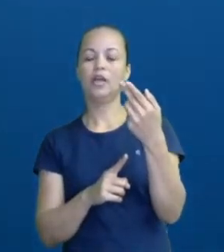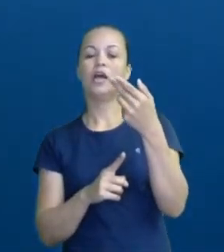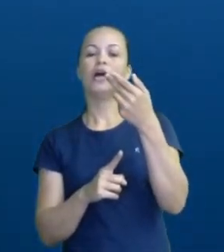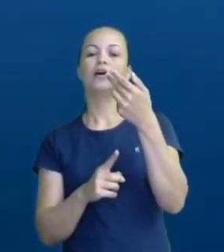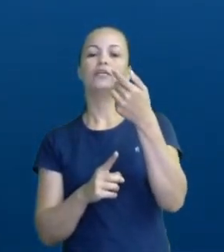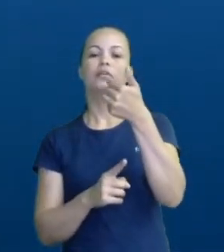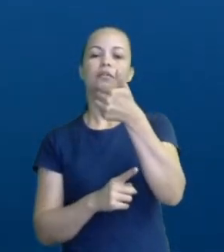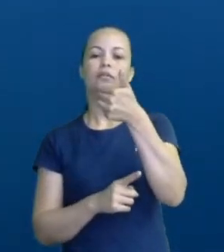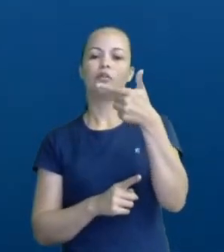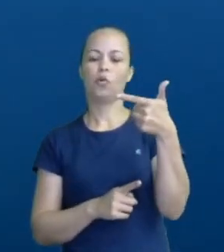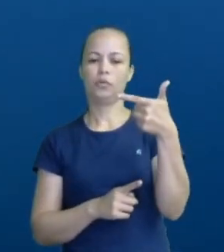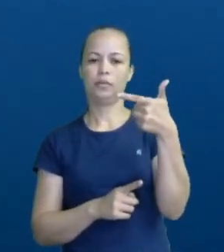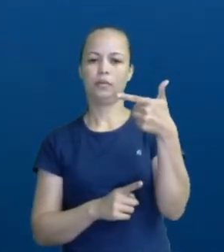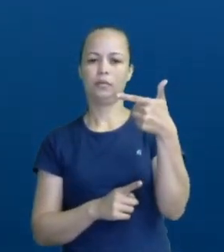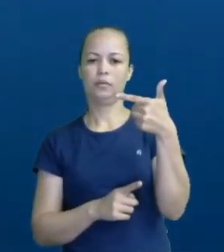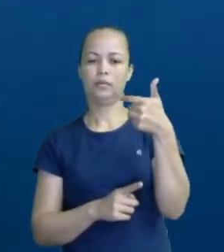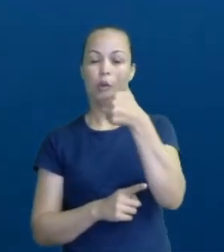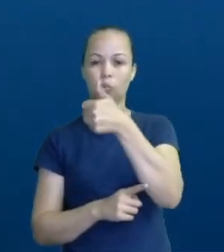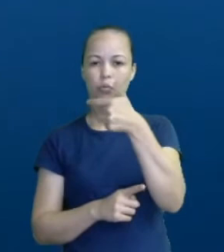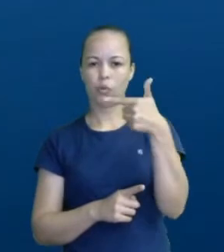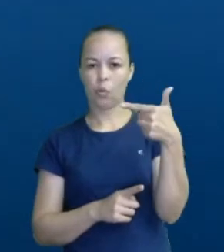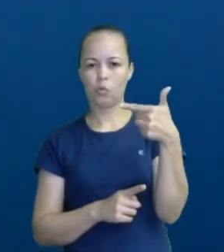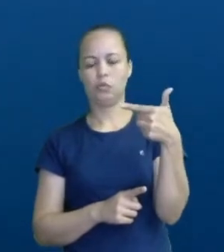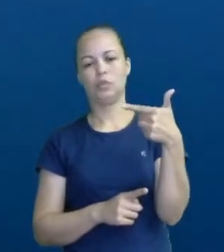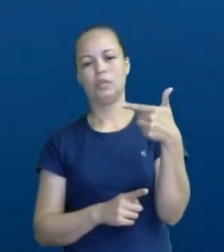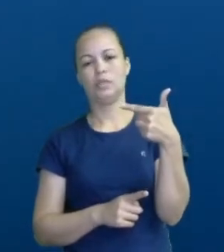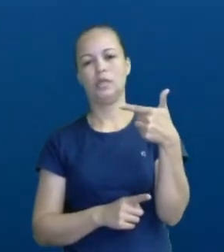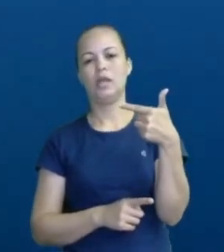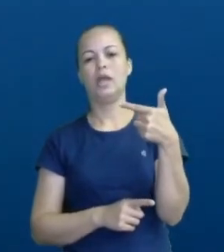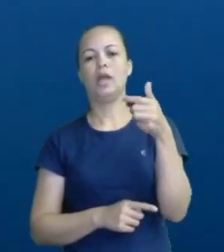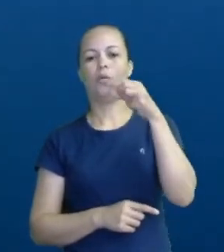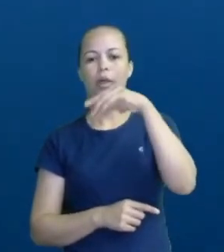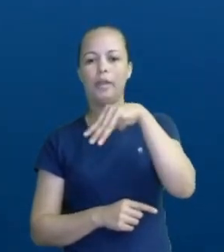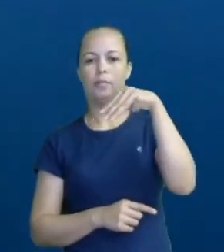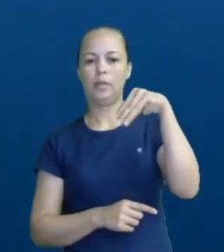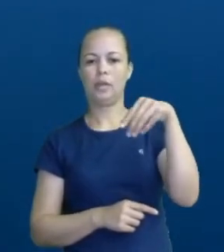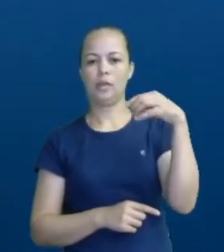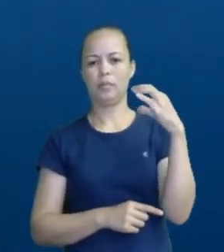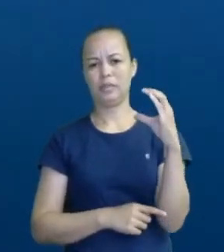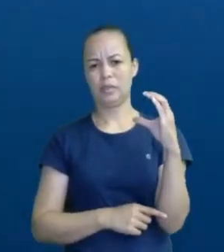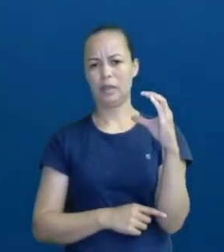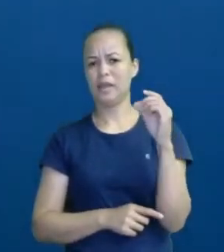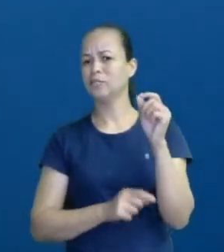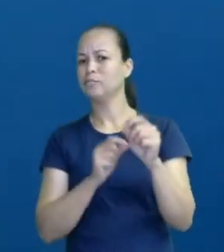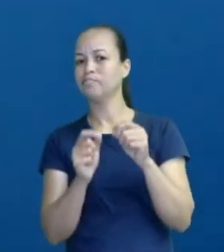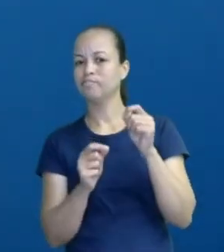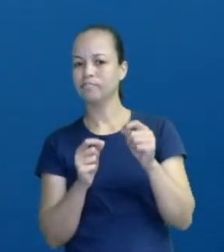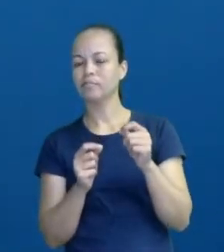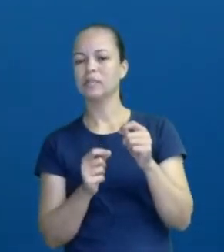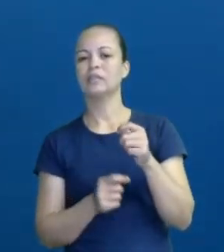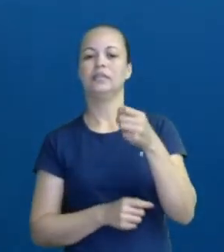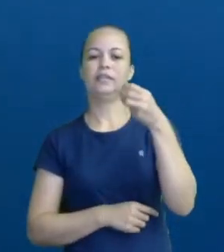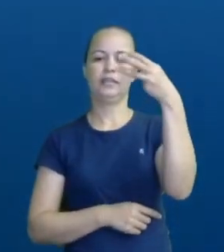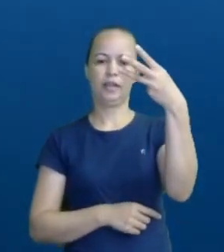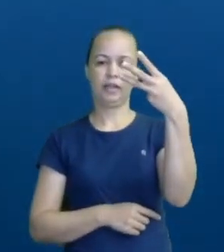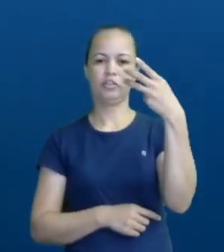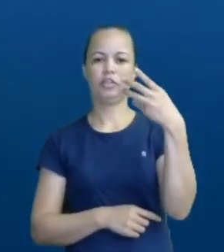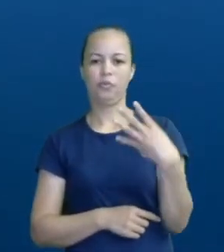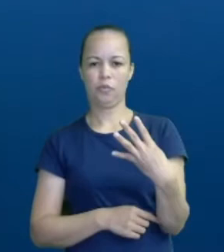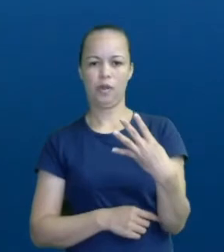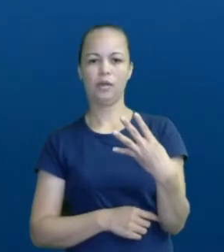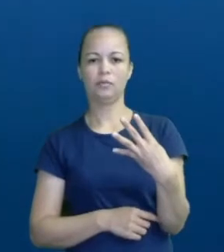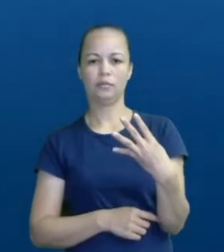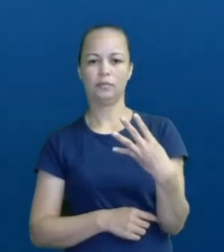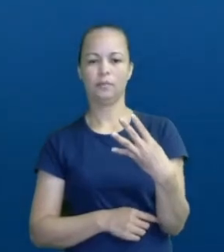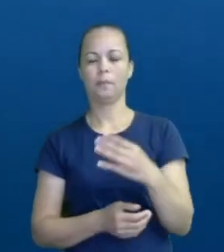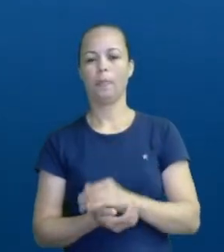12. Então, 12 é o meu MMC de quem? De 3 e 4. Tá